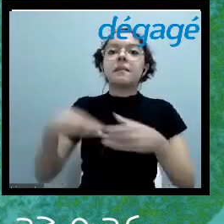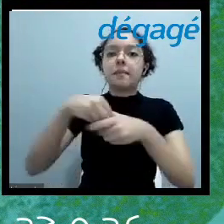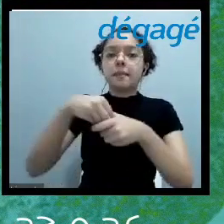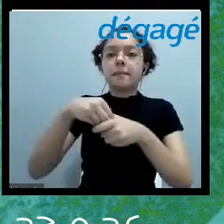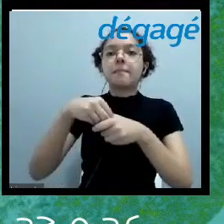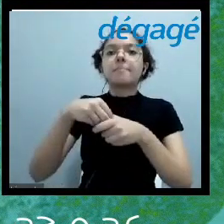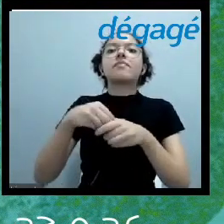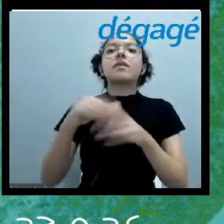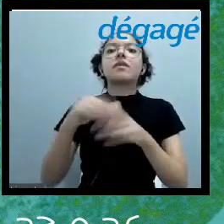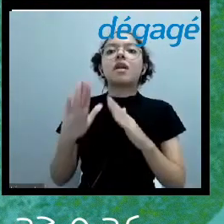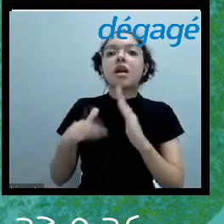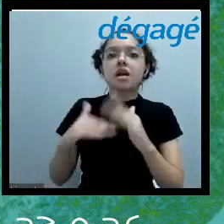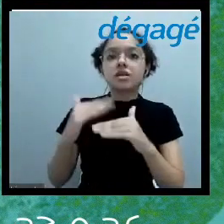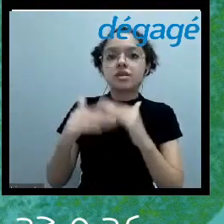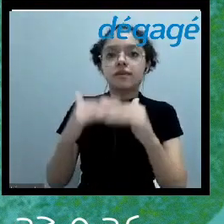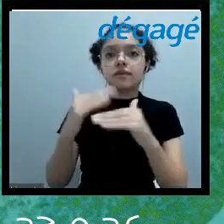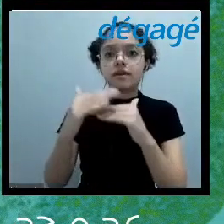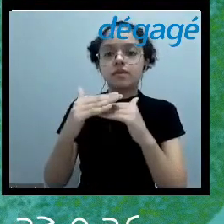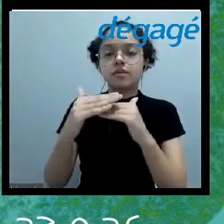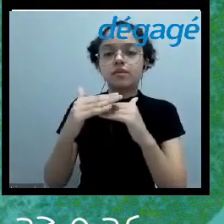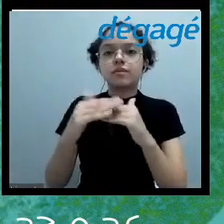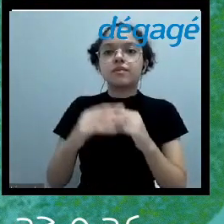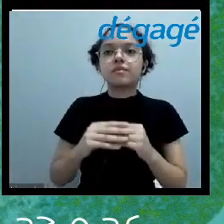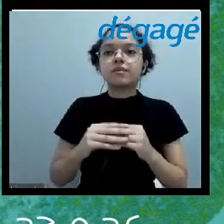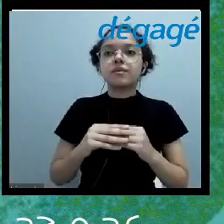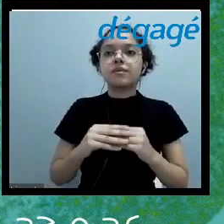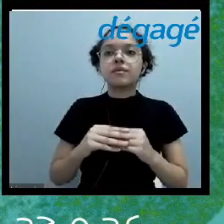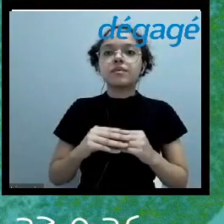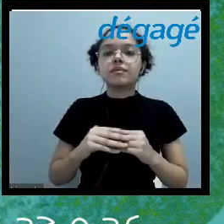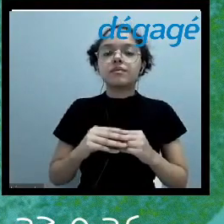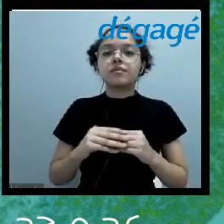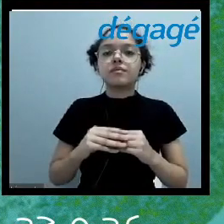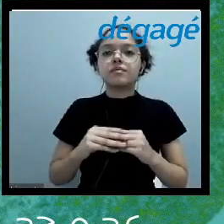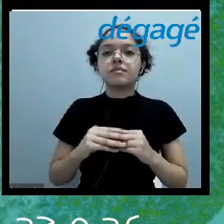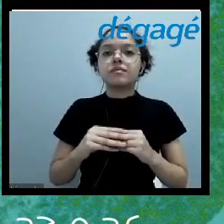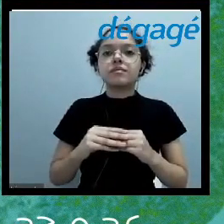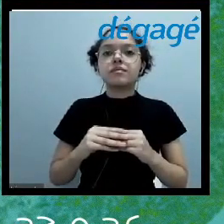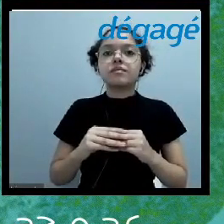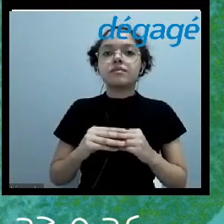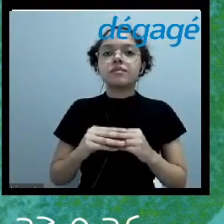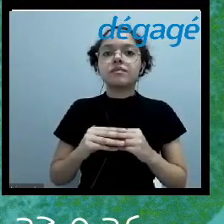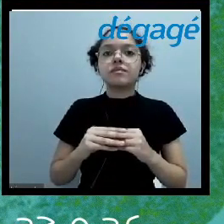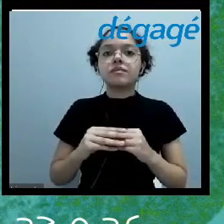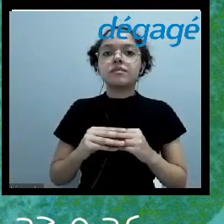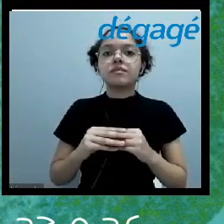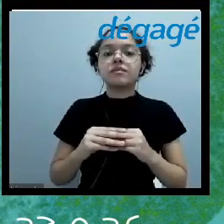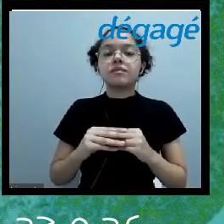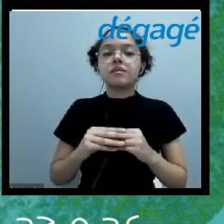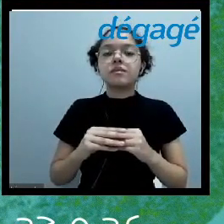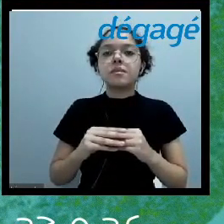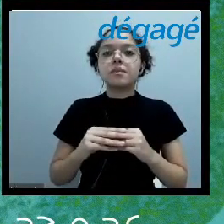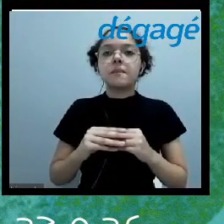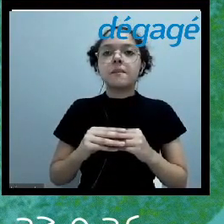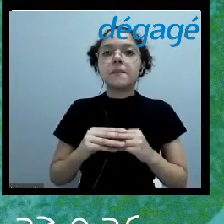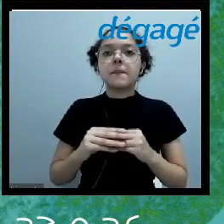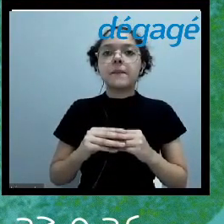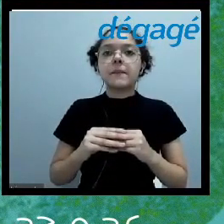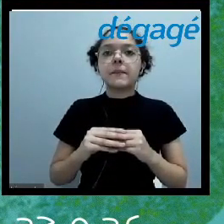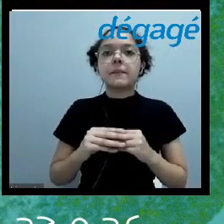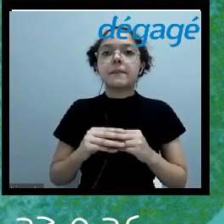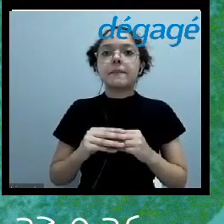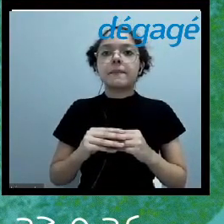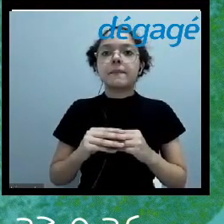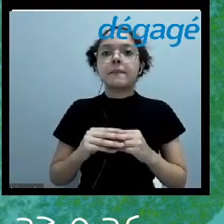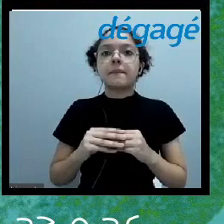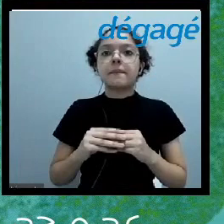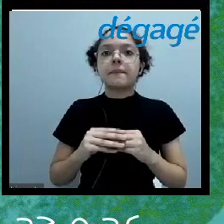desenvolvendo, enfim, esse saber. Né? Eu acho de grande valia reunir todos esses saberes, né, do